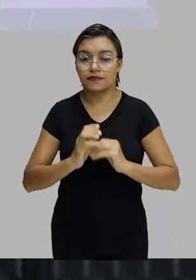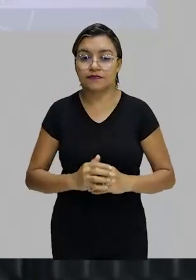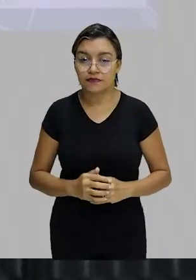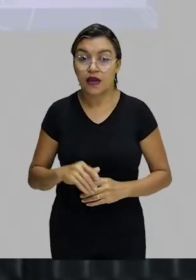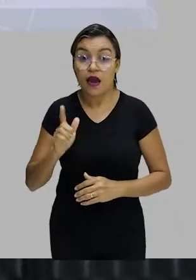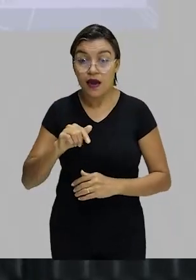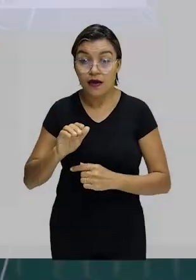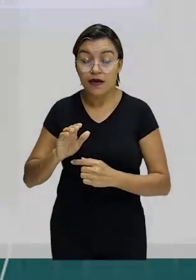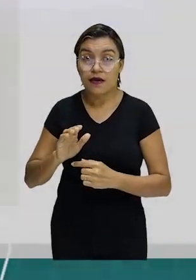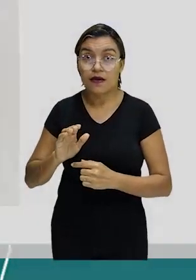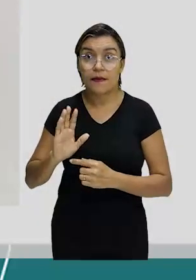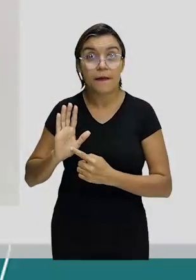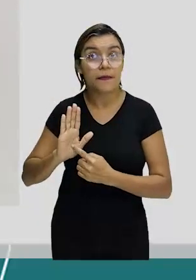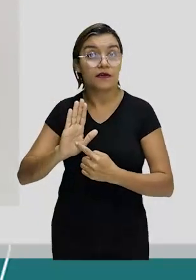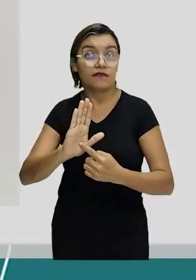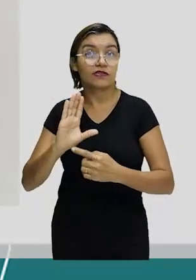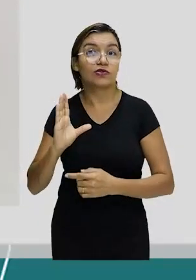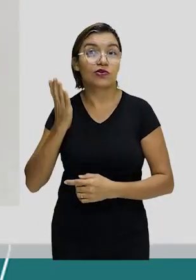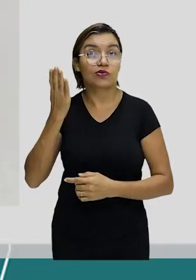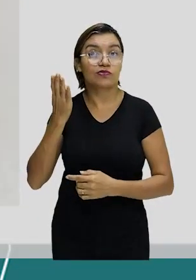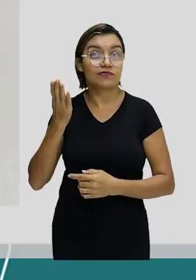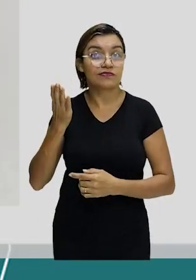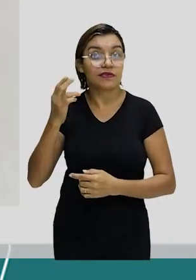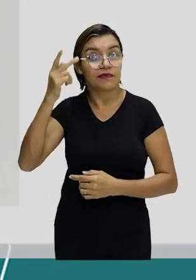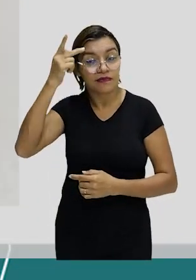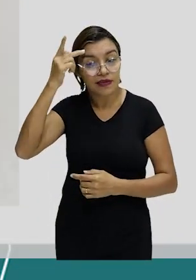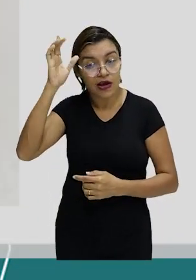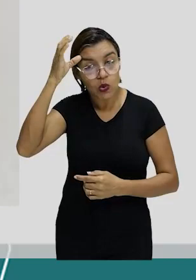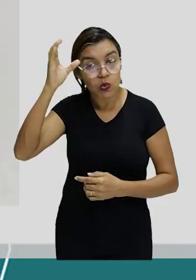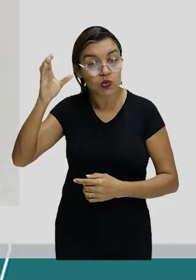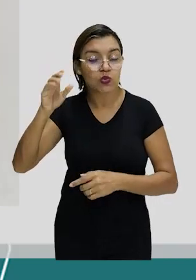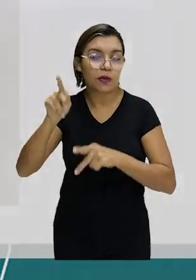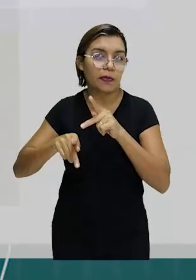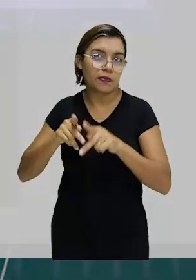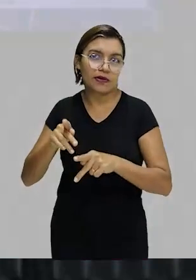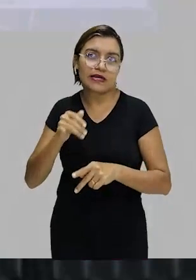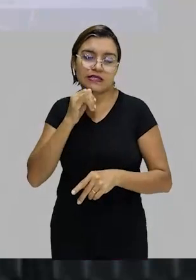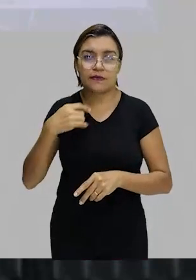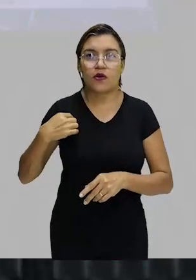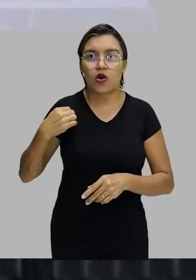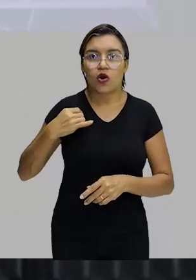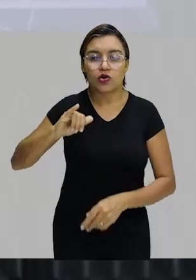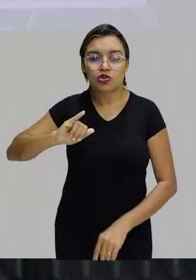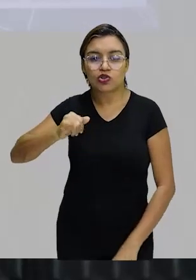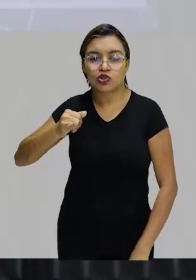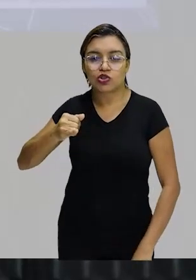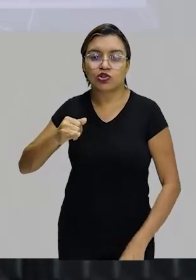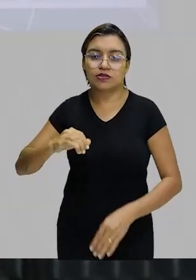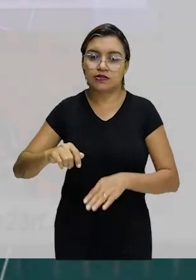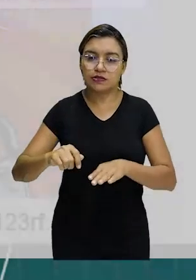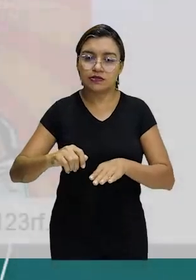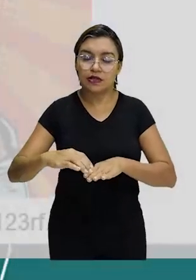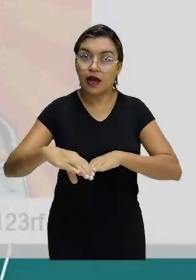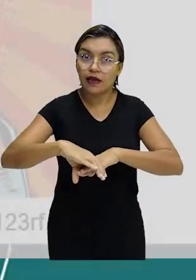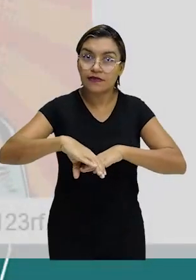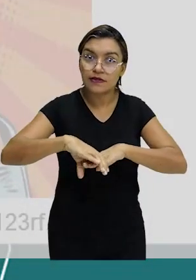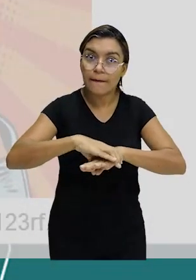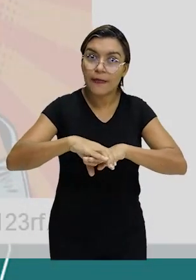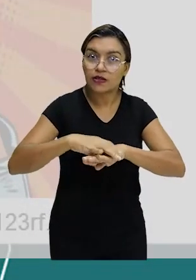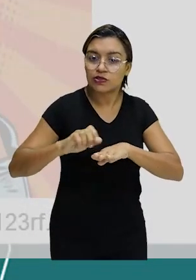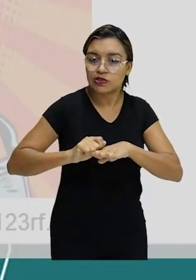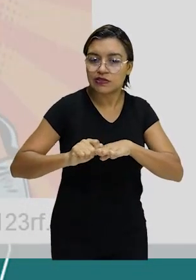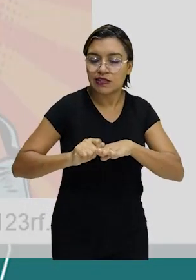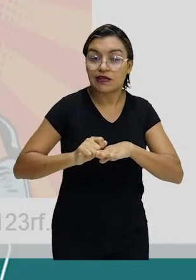cultura popular que influenciam a escolha das pessoas. A roupa, jeans, tênis, tá? E olha os brinquedos